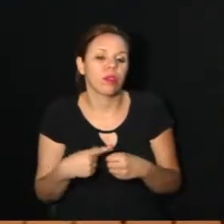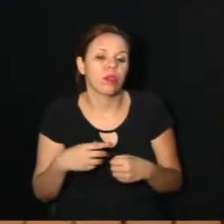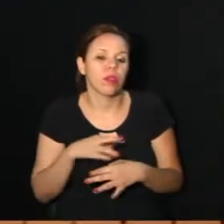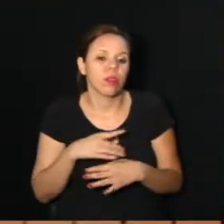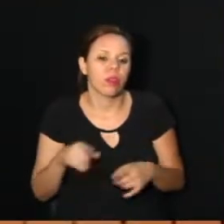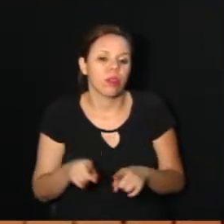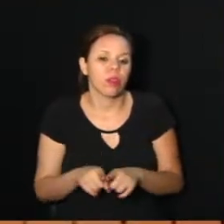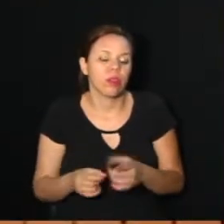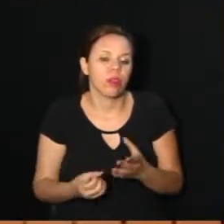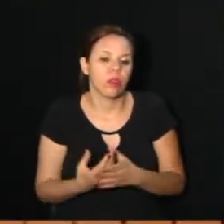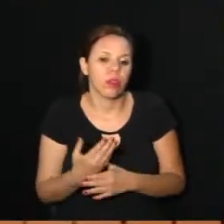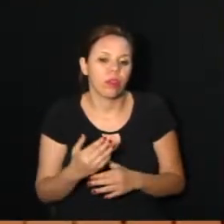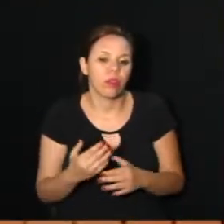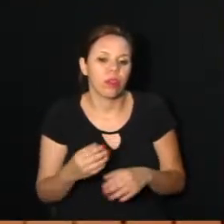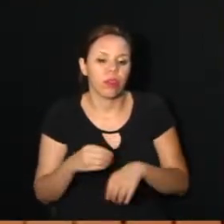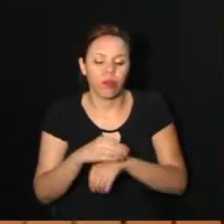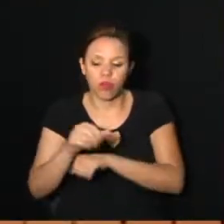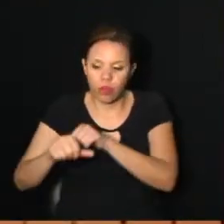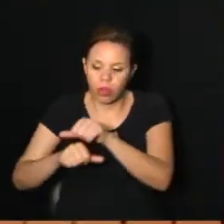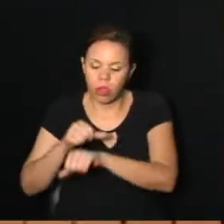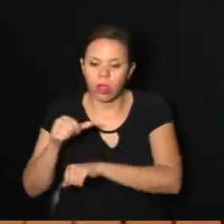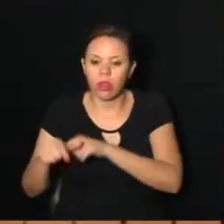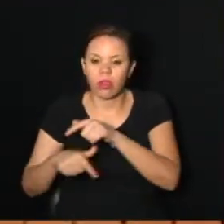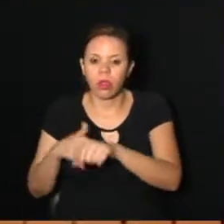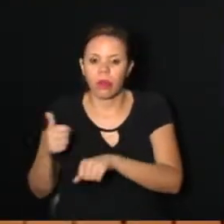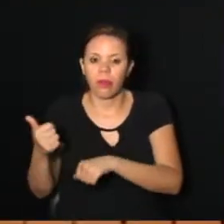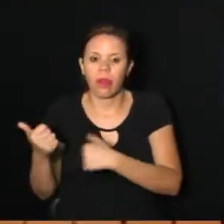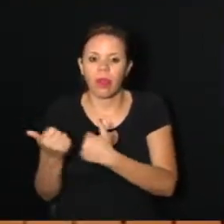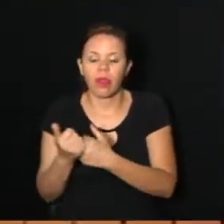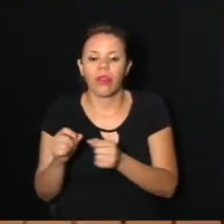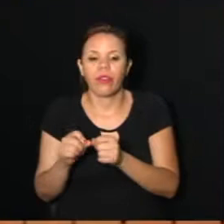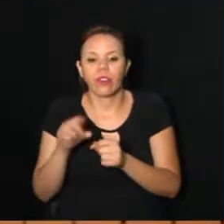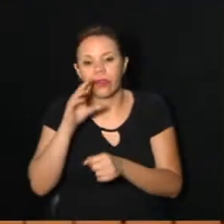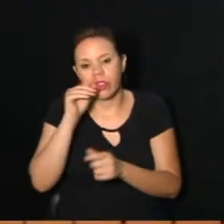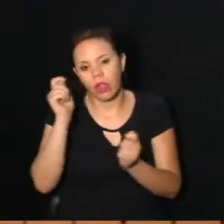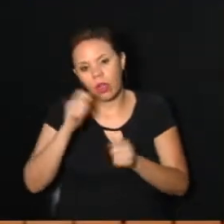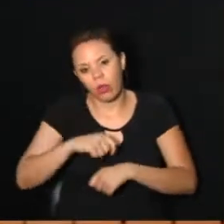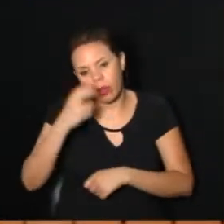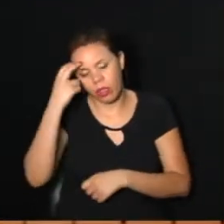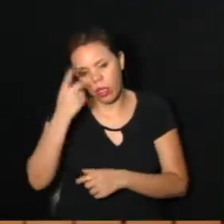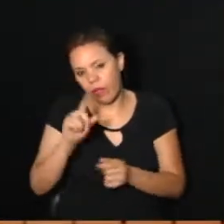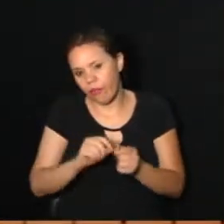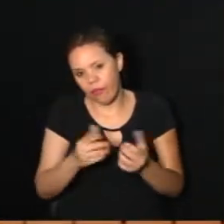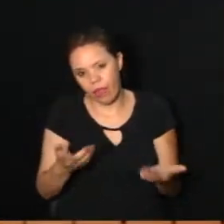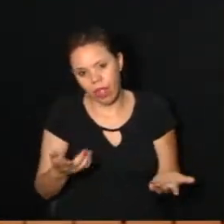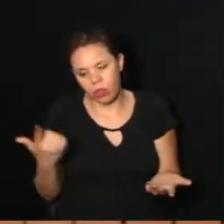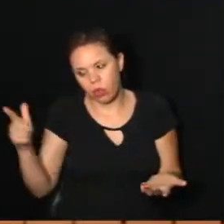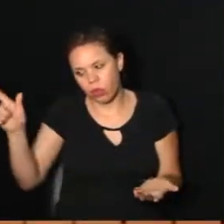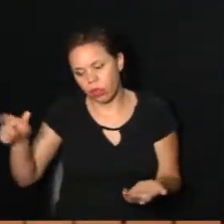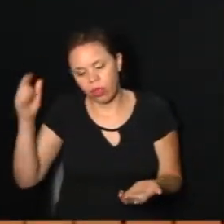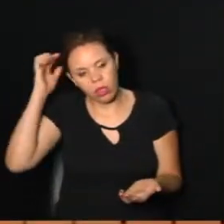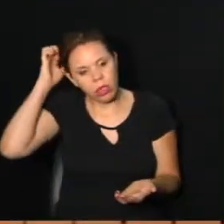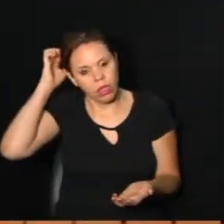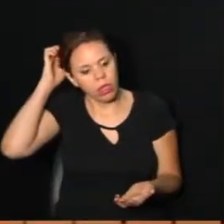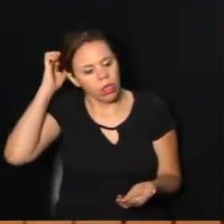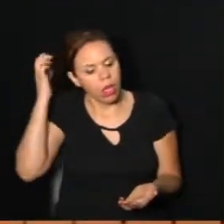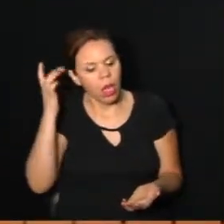e vamos dizer assim, o funcionário público competente não o faz, mas aquele que acha